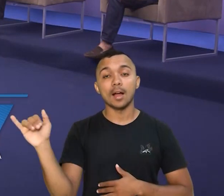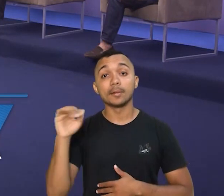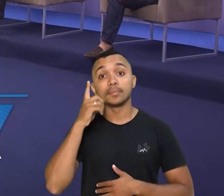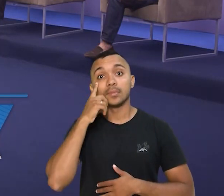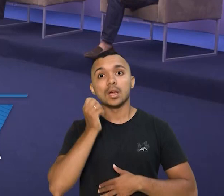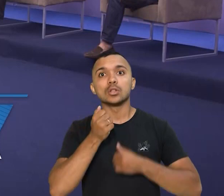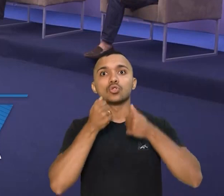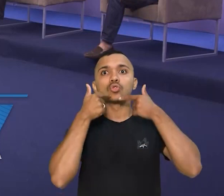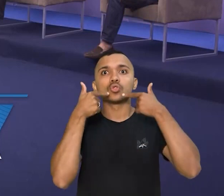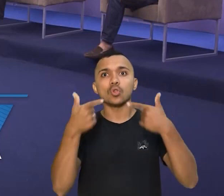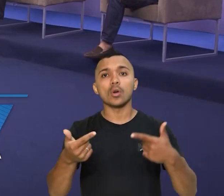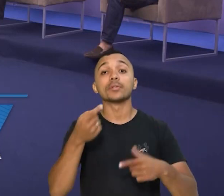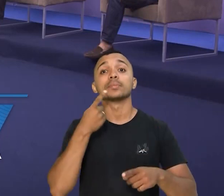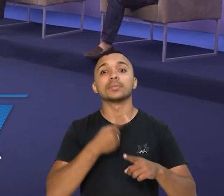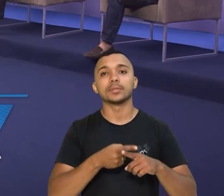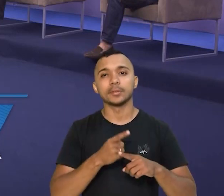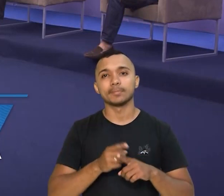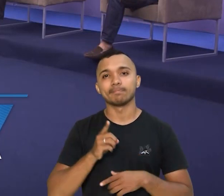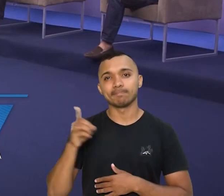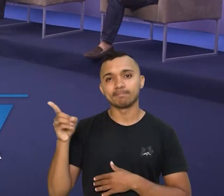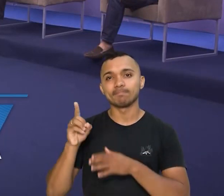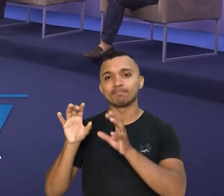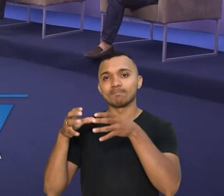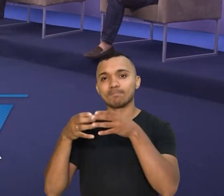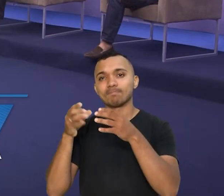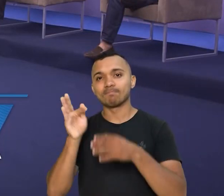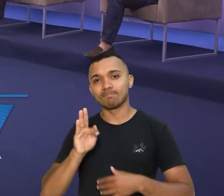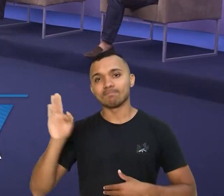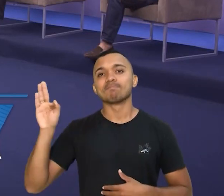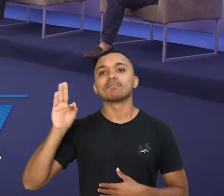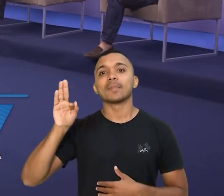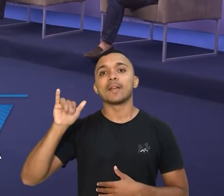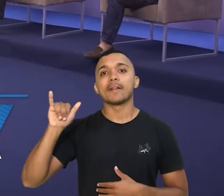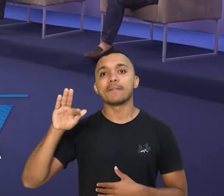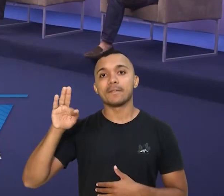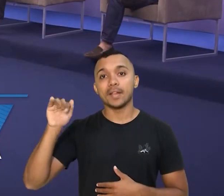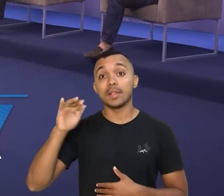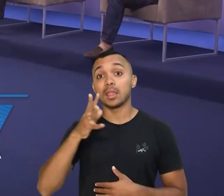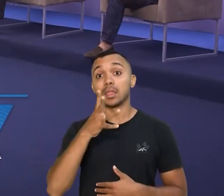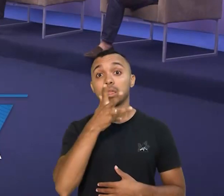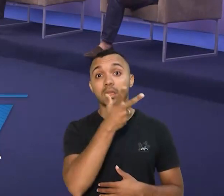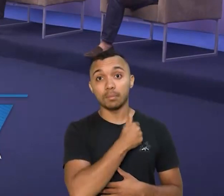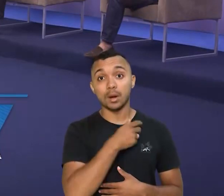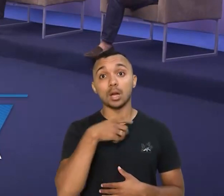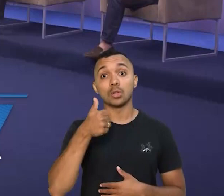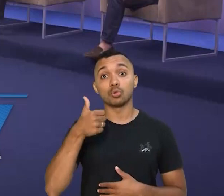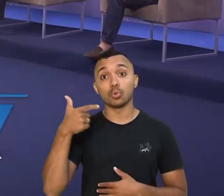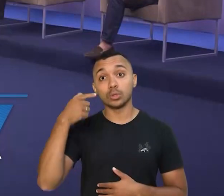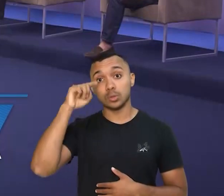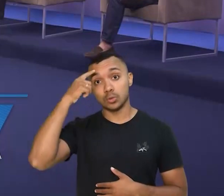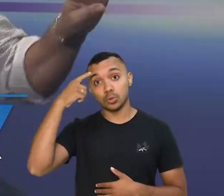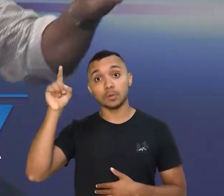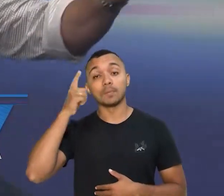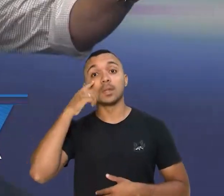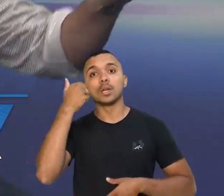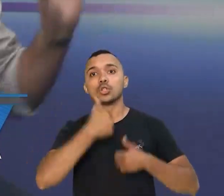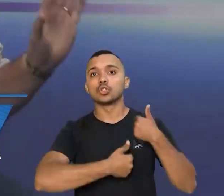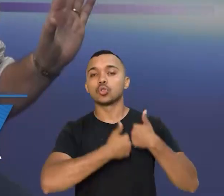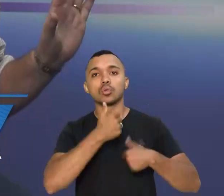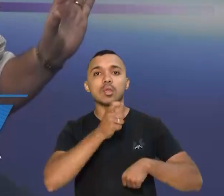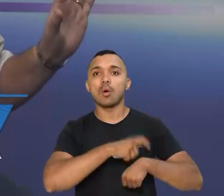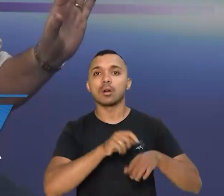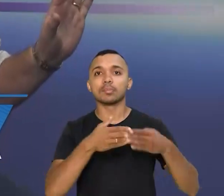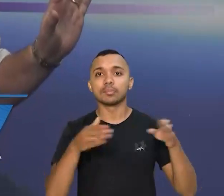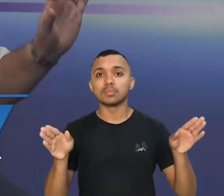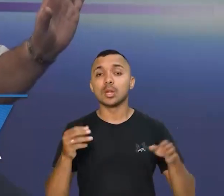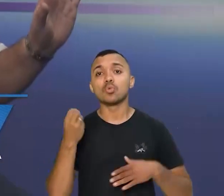essa janela aí da FIFA, né? Vai parar. 12 dias vai parar. O Fortaleza até a abertura da janela só vai fazer mais dois